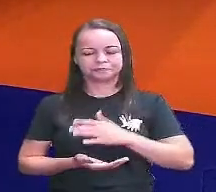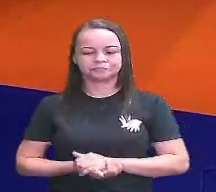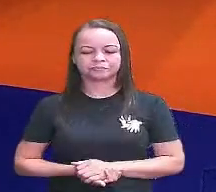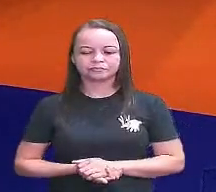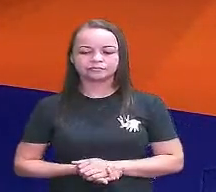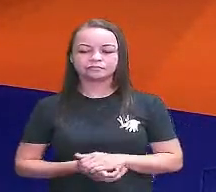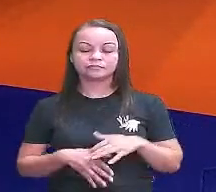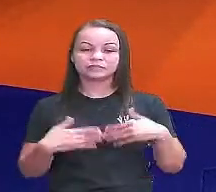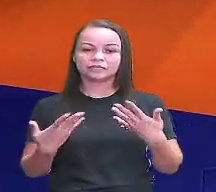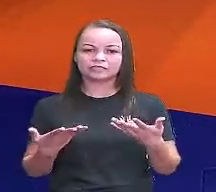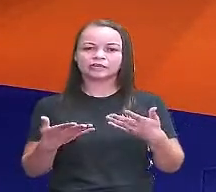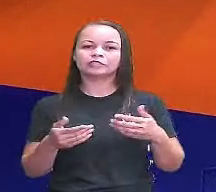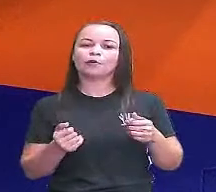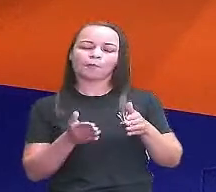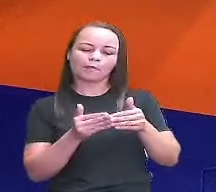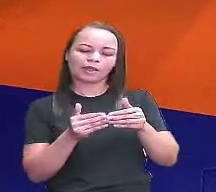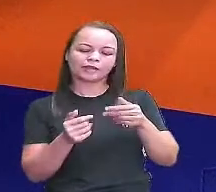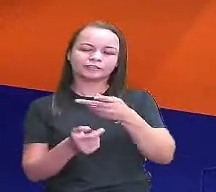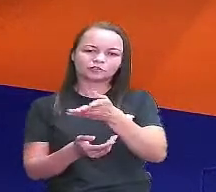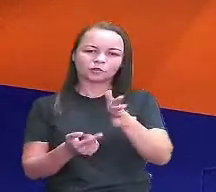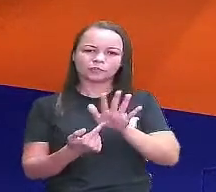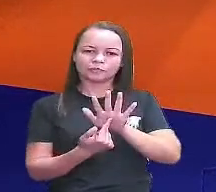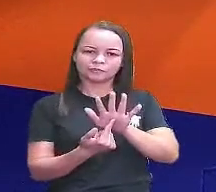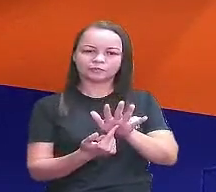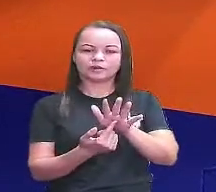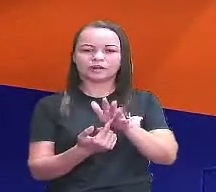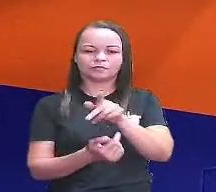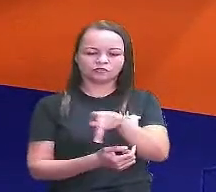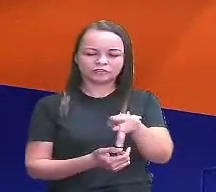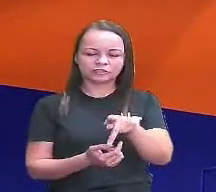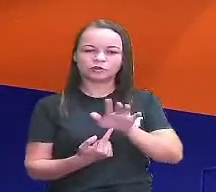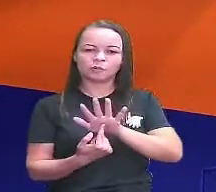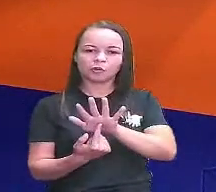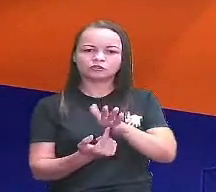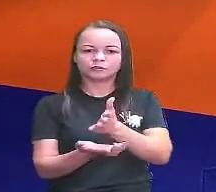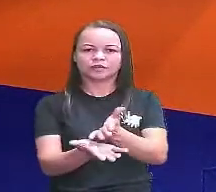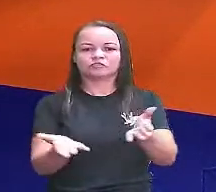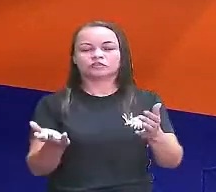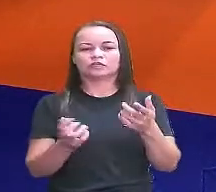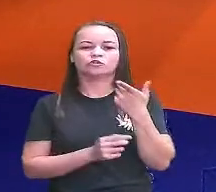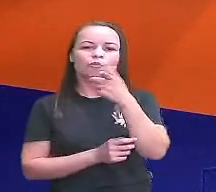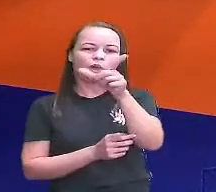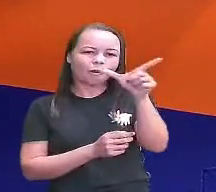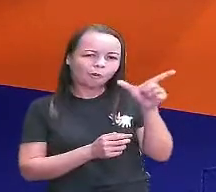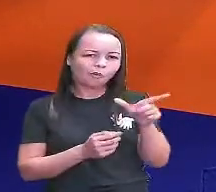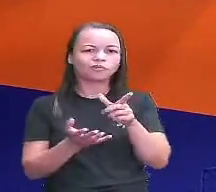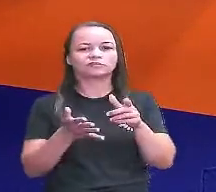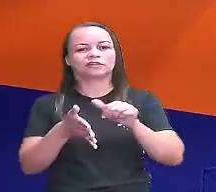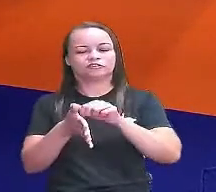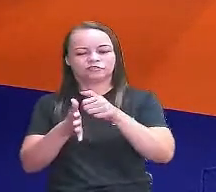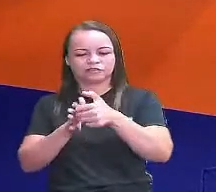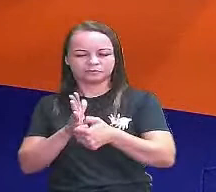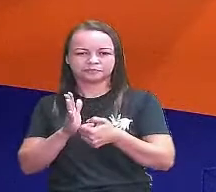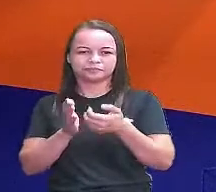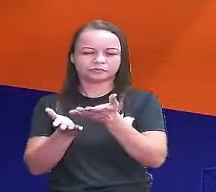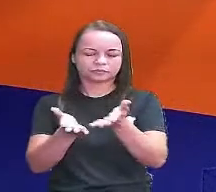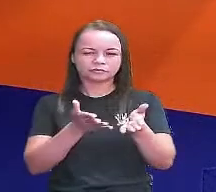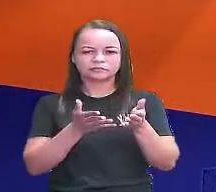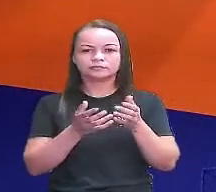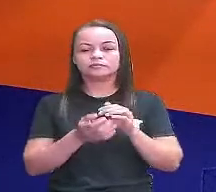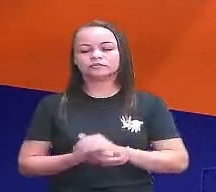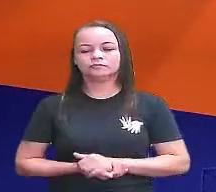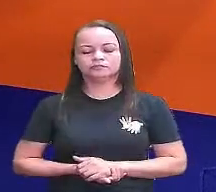aí, digam à professora de vocês para trazer outras fábulas que vocês gostariam de ouvir, tá? E eu vou